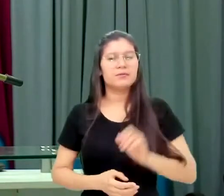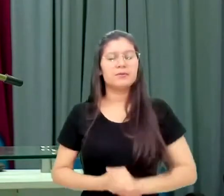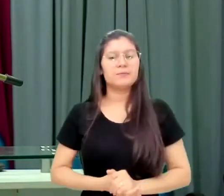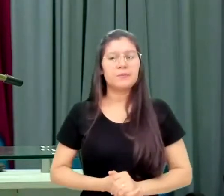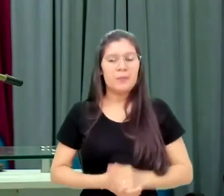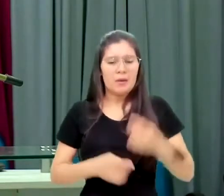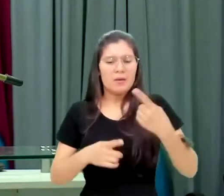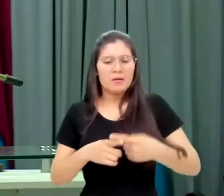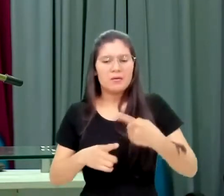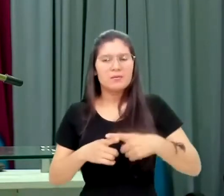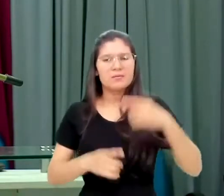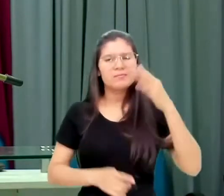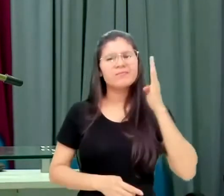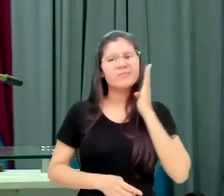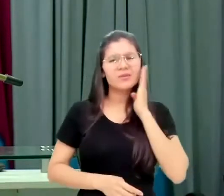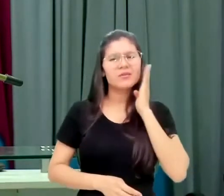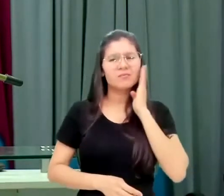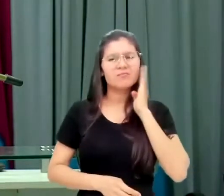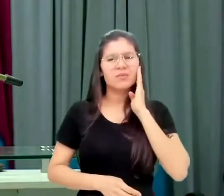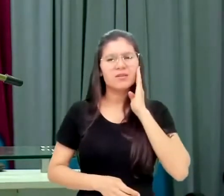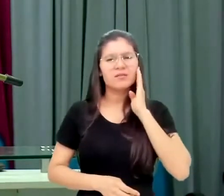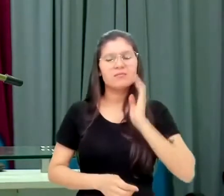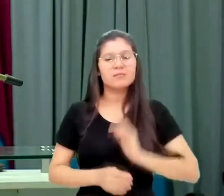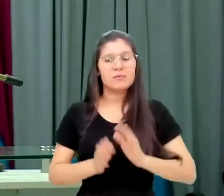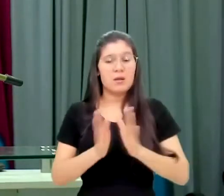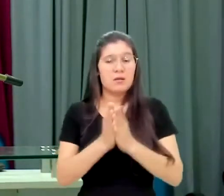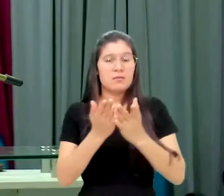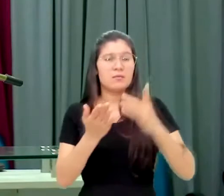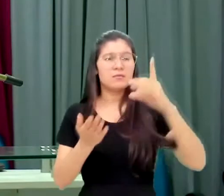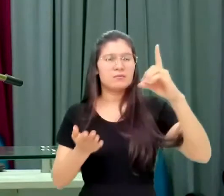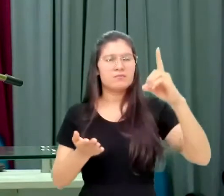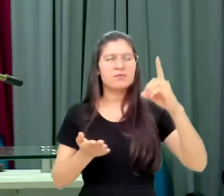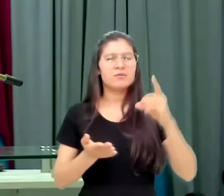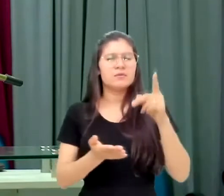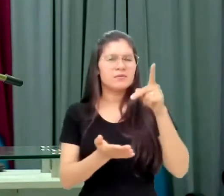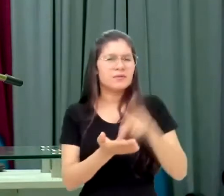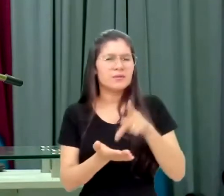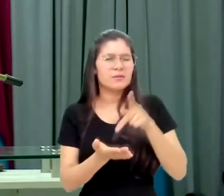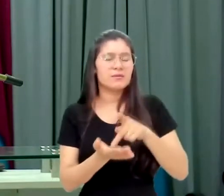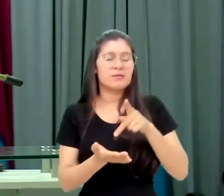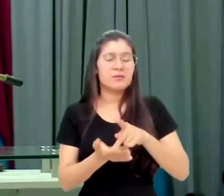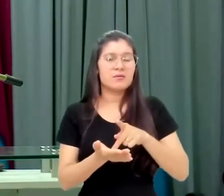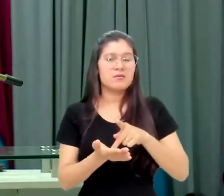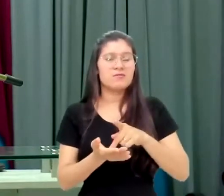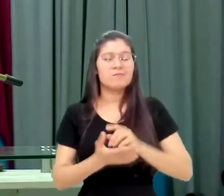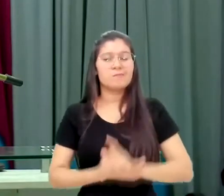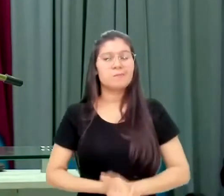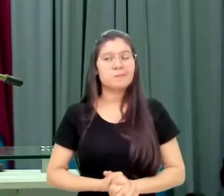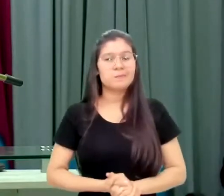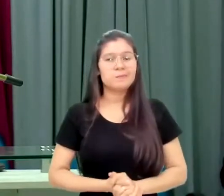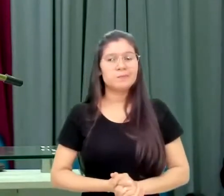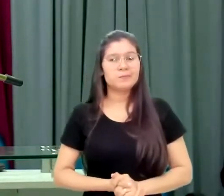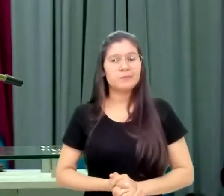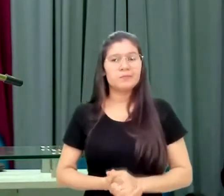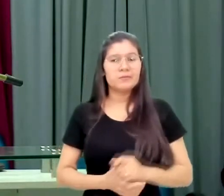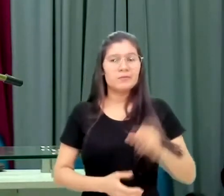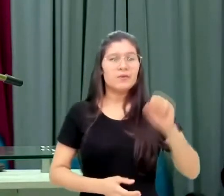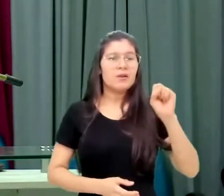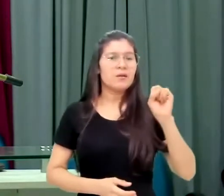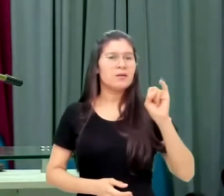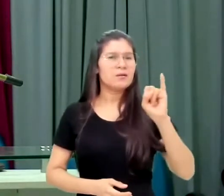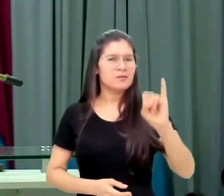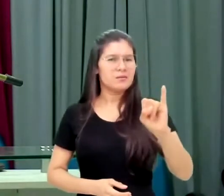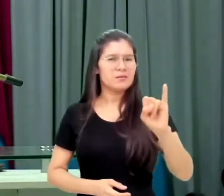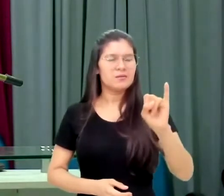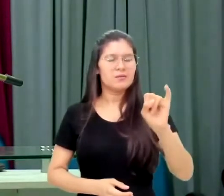o verdadeiro conselho de Deus, aleluia. A Bíblia diz lá em Isaías capítulo 9, versículo 6,